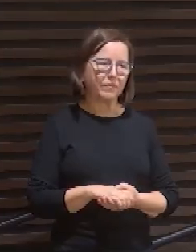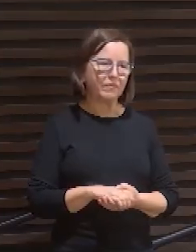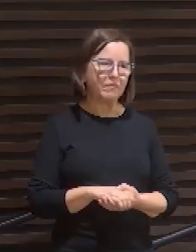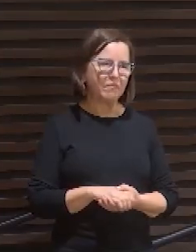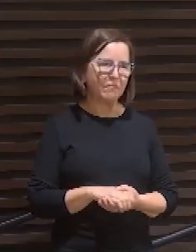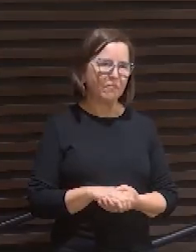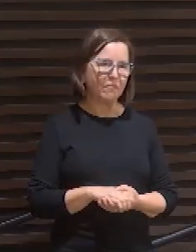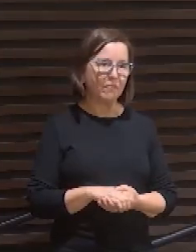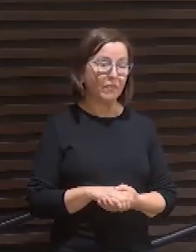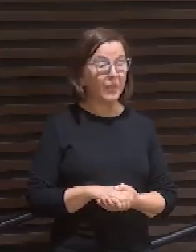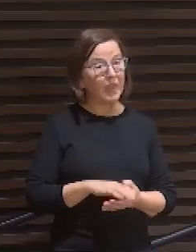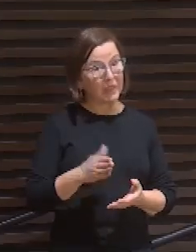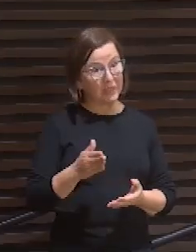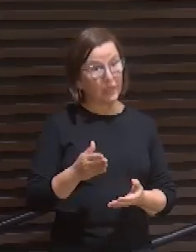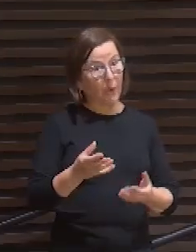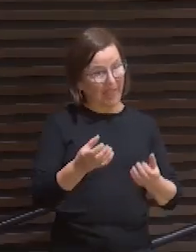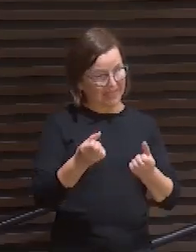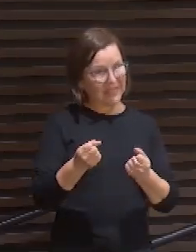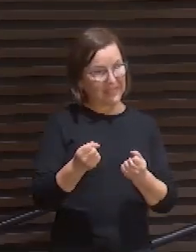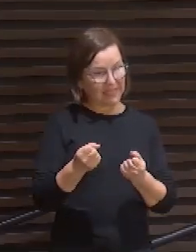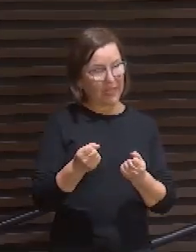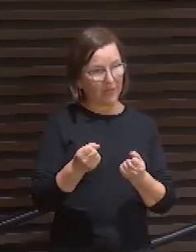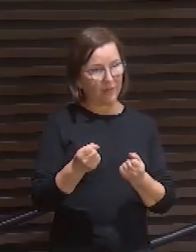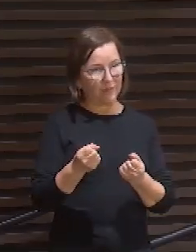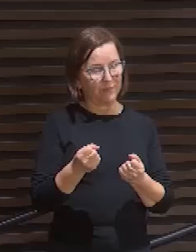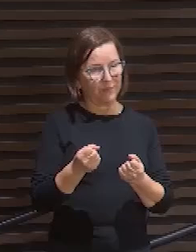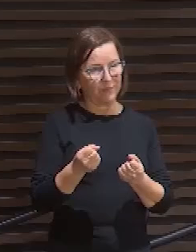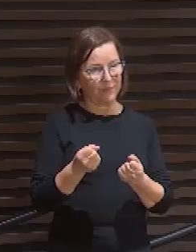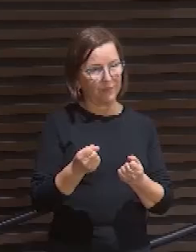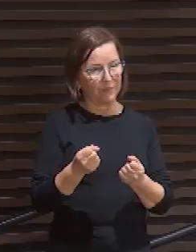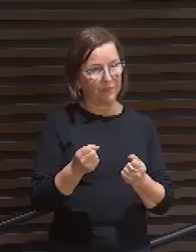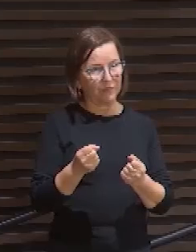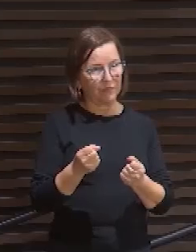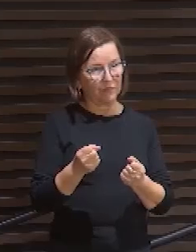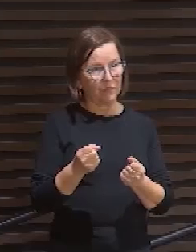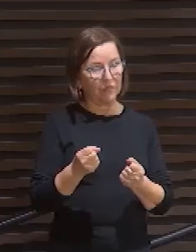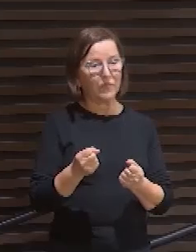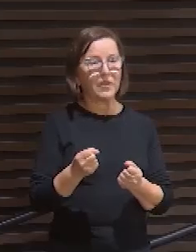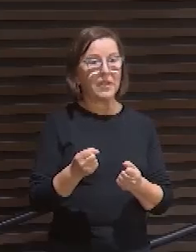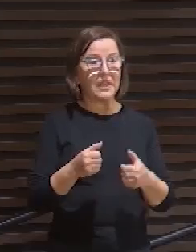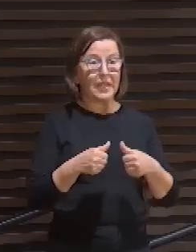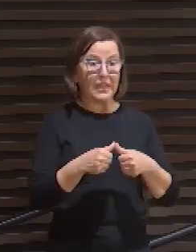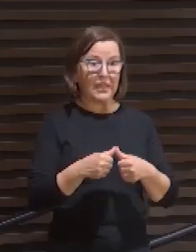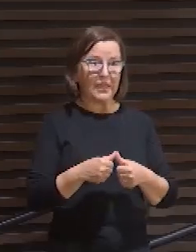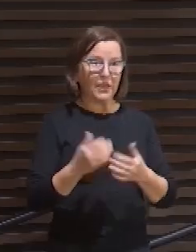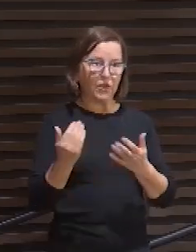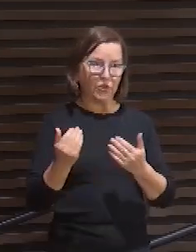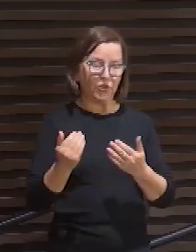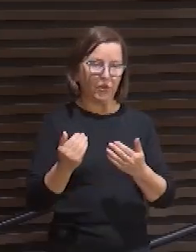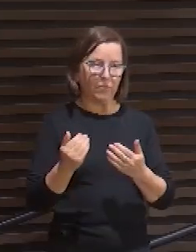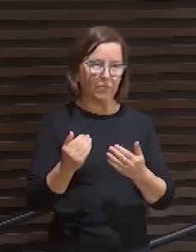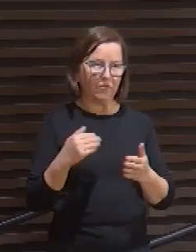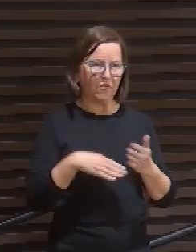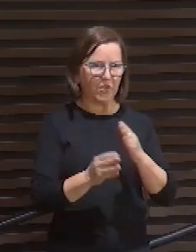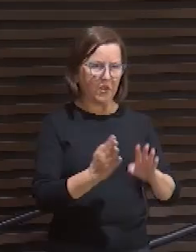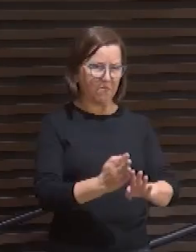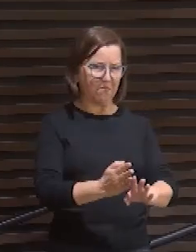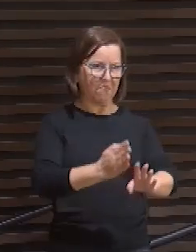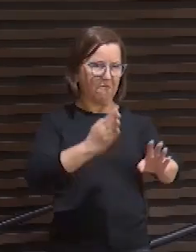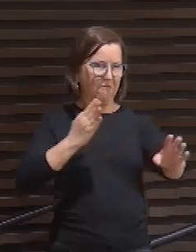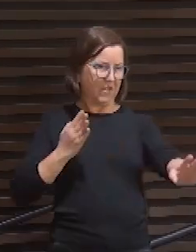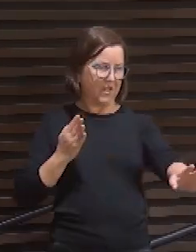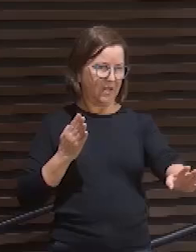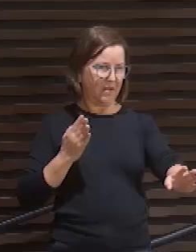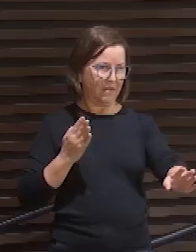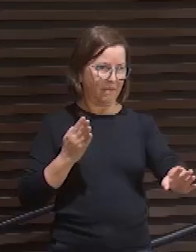Ele foi aceito e se juntou às fileiras, levando o